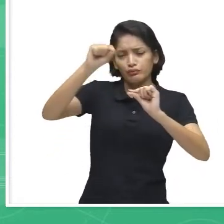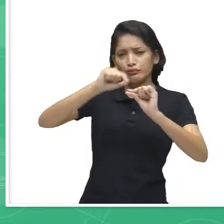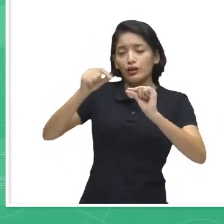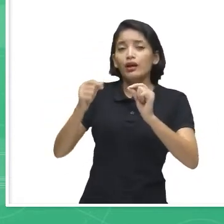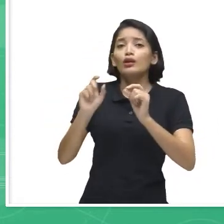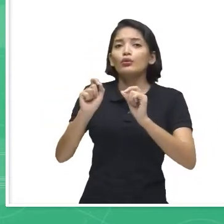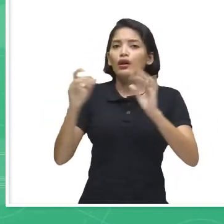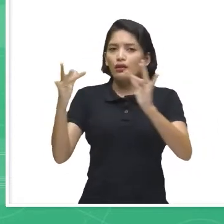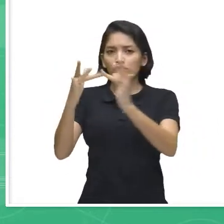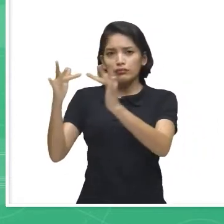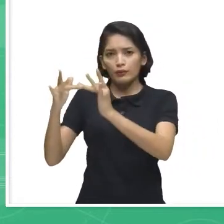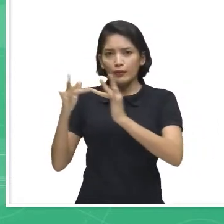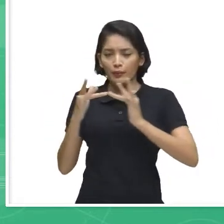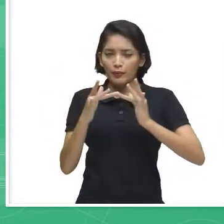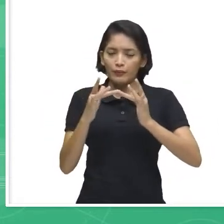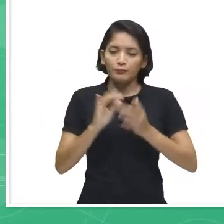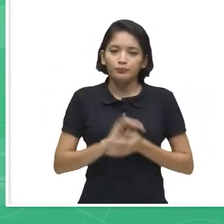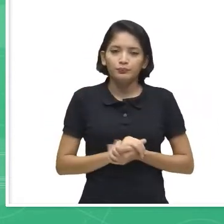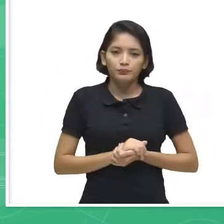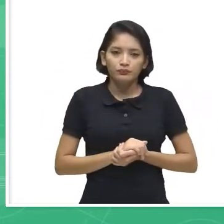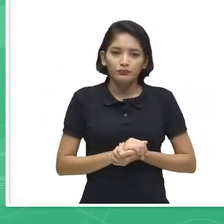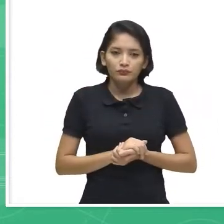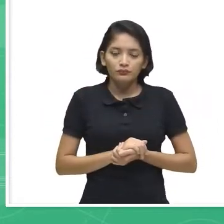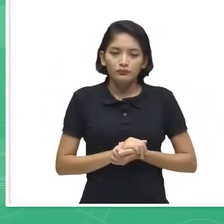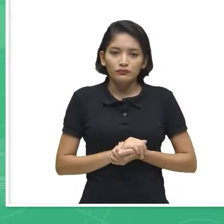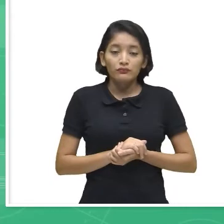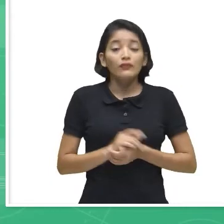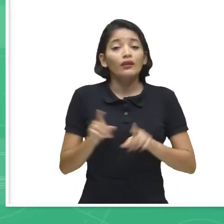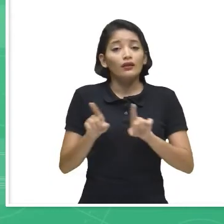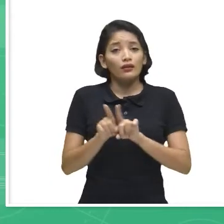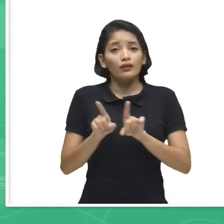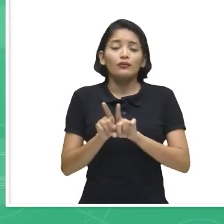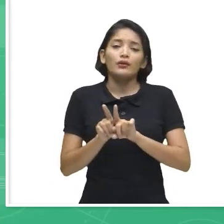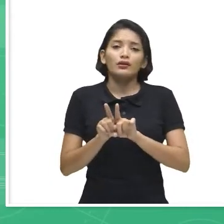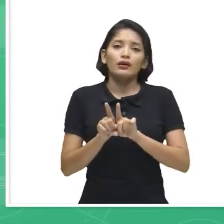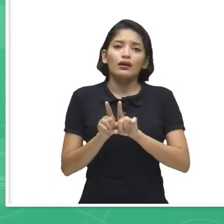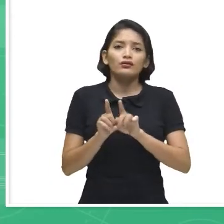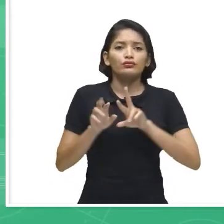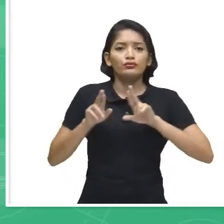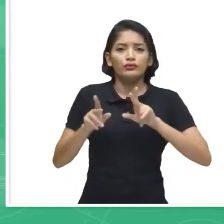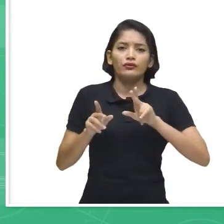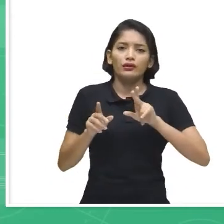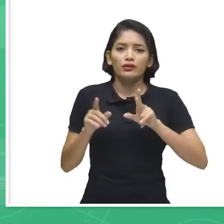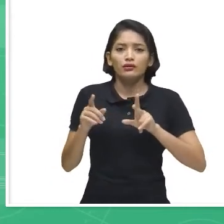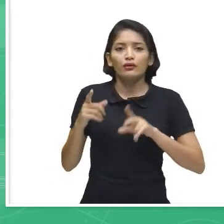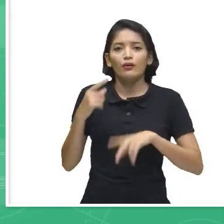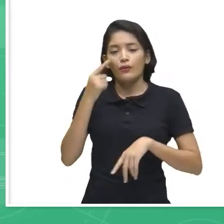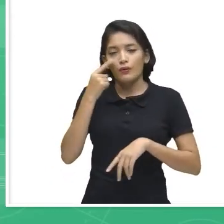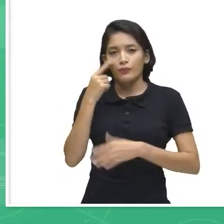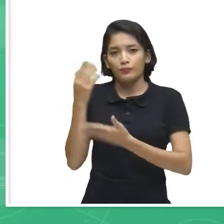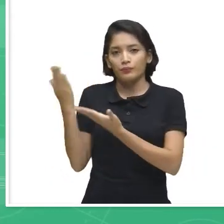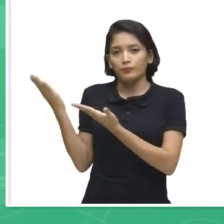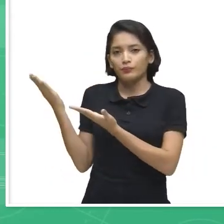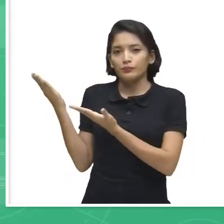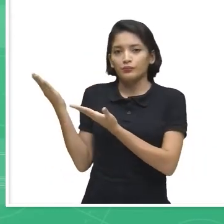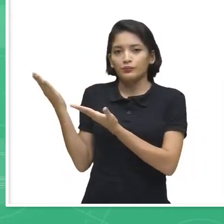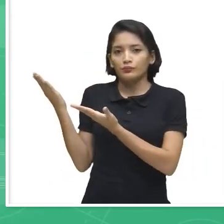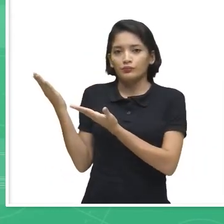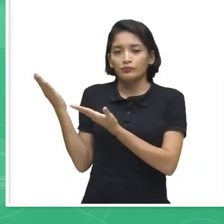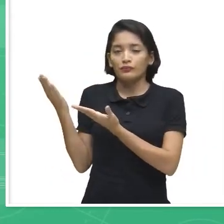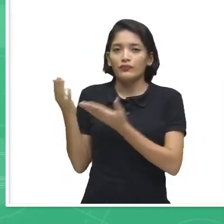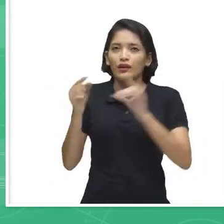carga, beleza? E aqui, olha, nós temos nas placas paralelas, olha. Aqui nós temos as superfícies equipotenciais, que são essas